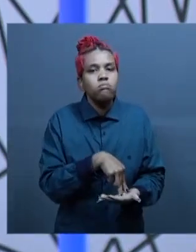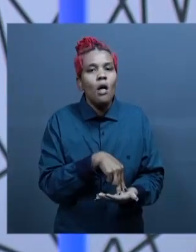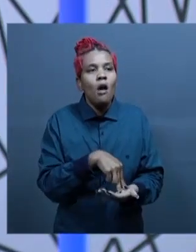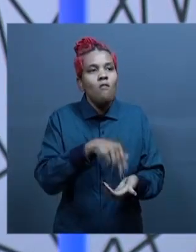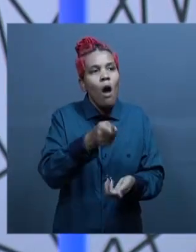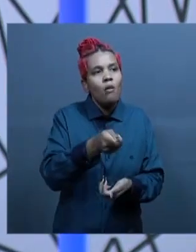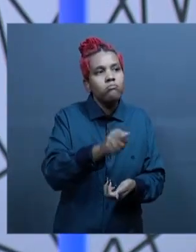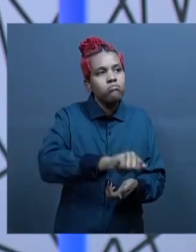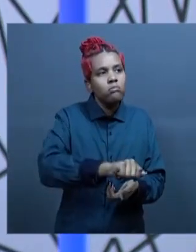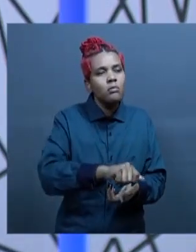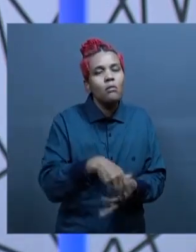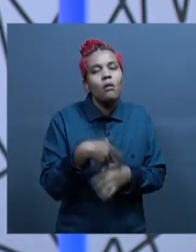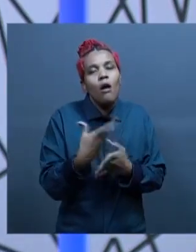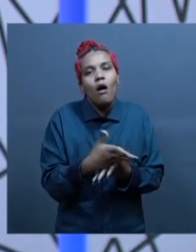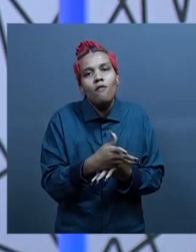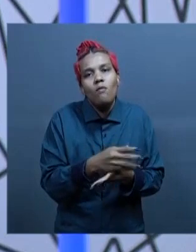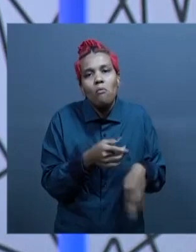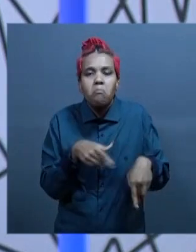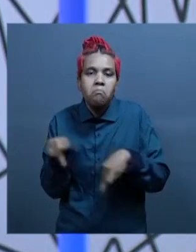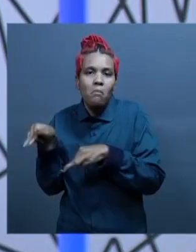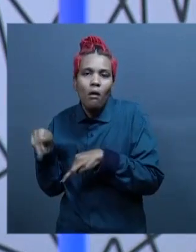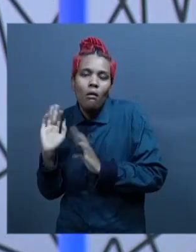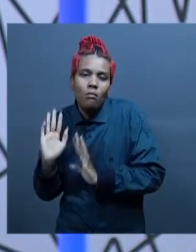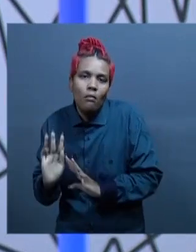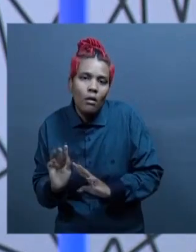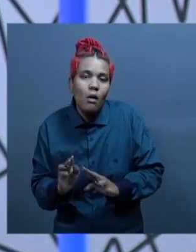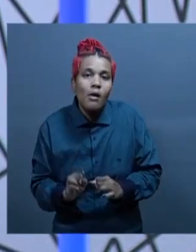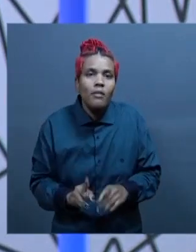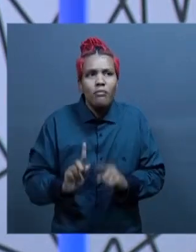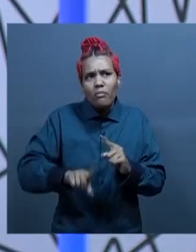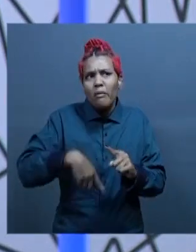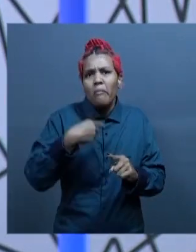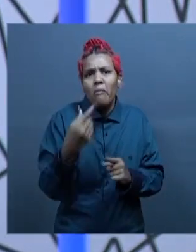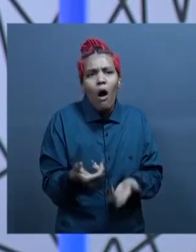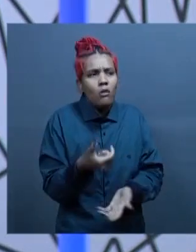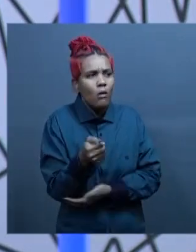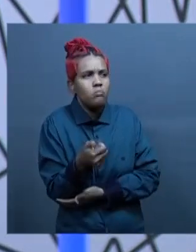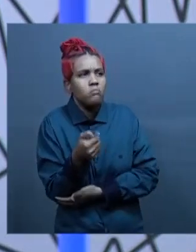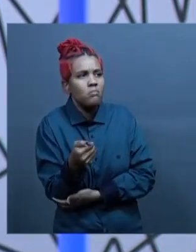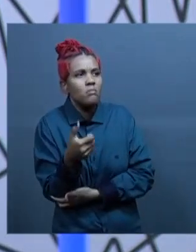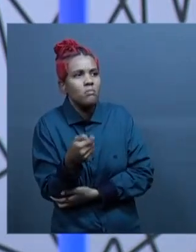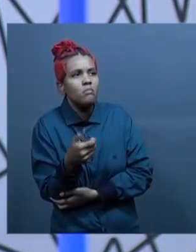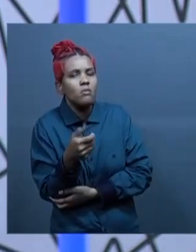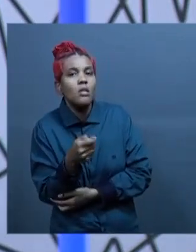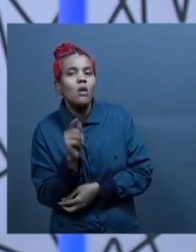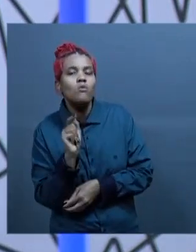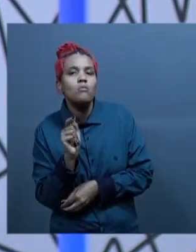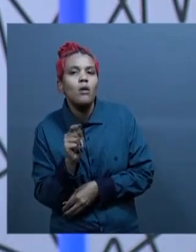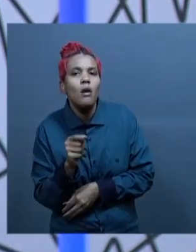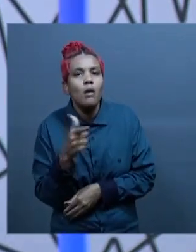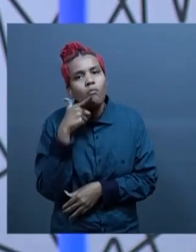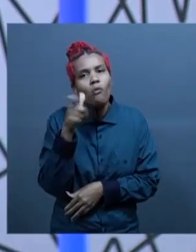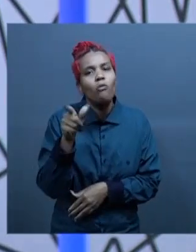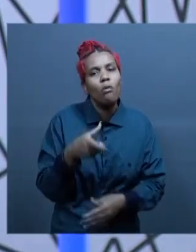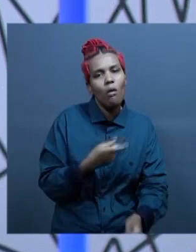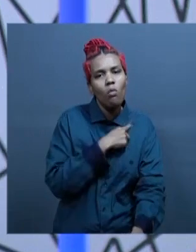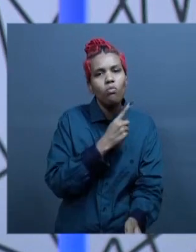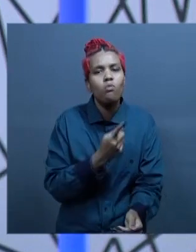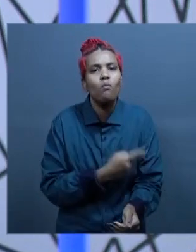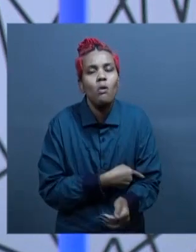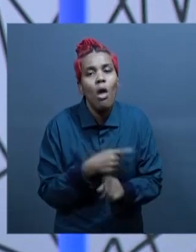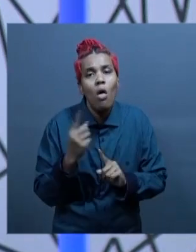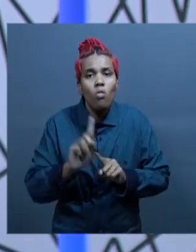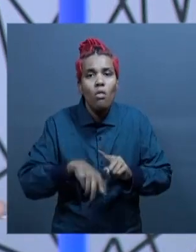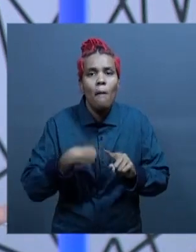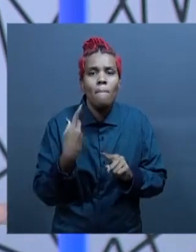aquilo sem o advento do controle remoto tudo mudou as pessoas ficaram mais autónomo na seqüência vieram os canais fechados